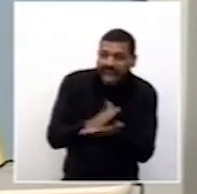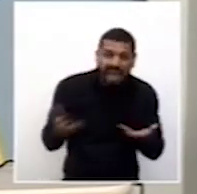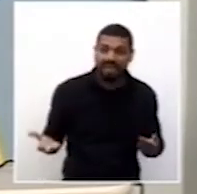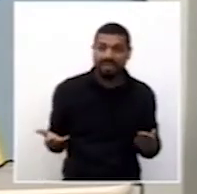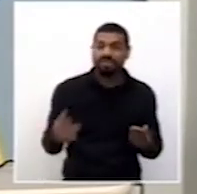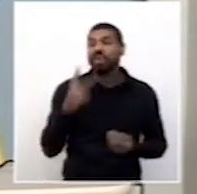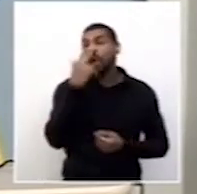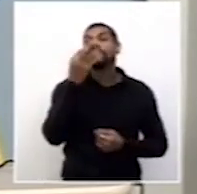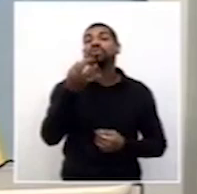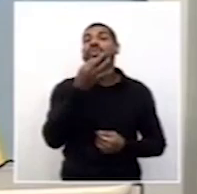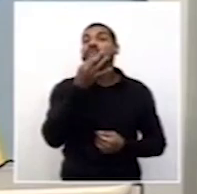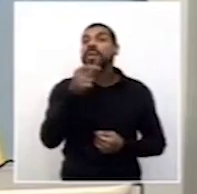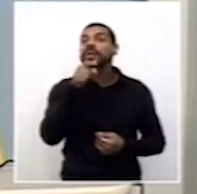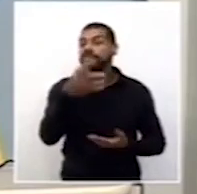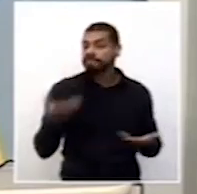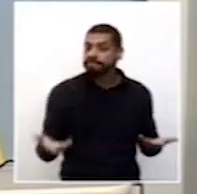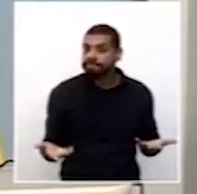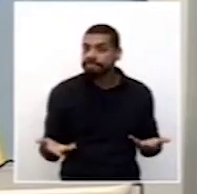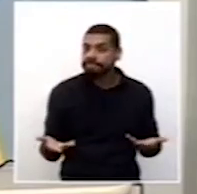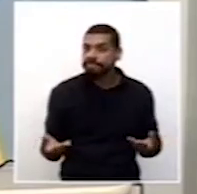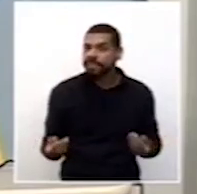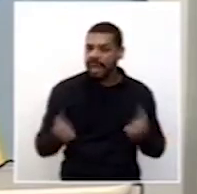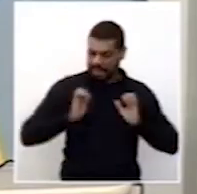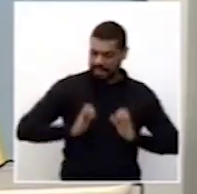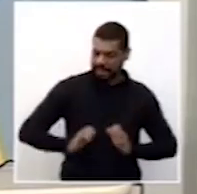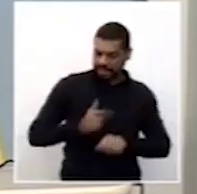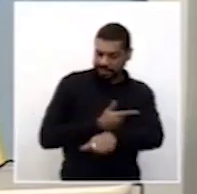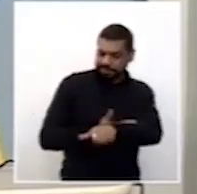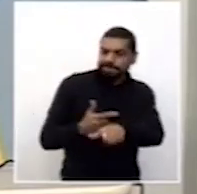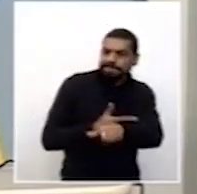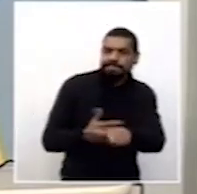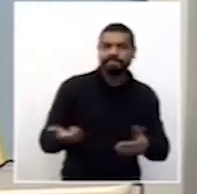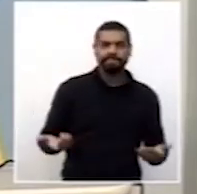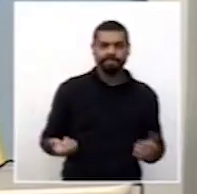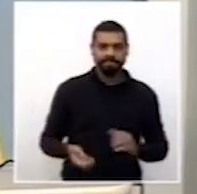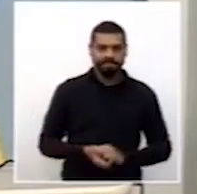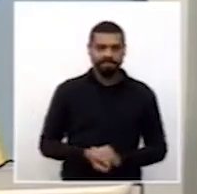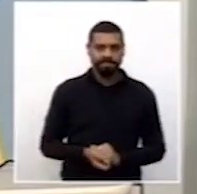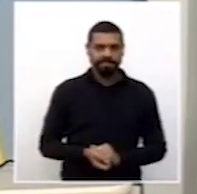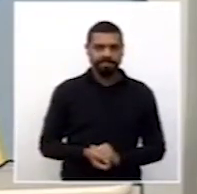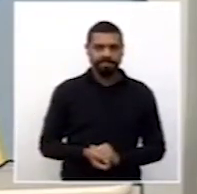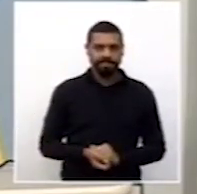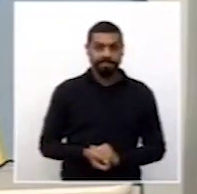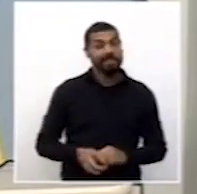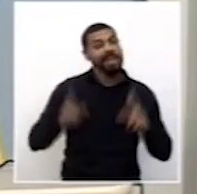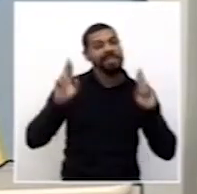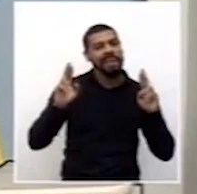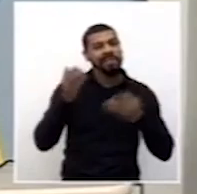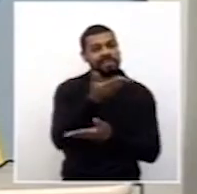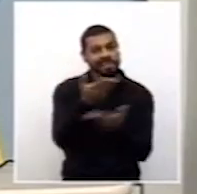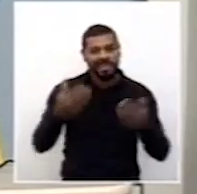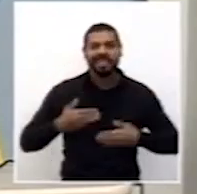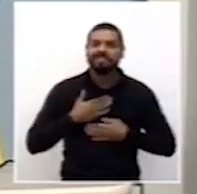vocês acham? Vamos repensar a nossa etiqueta nos transportes públicos? Espero que vocês tenham